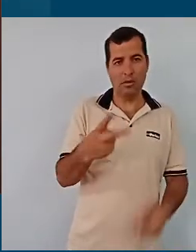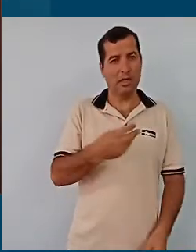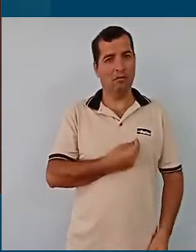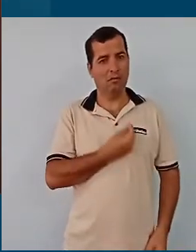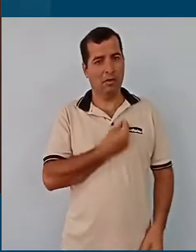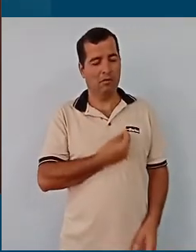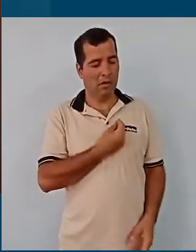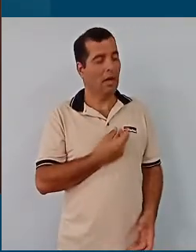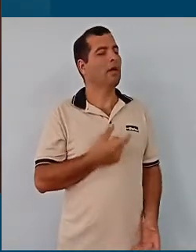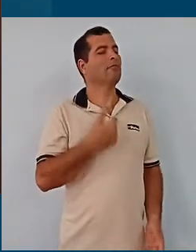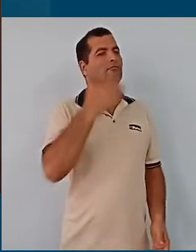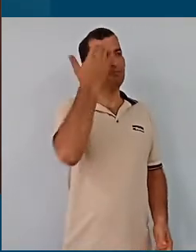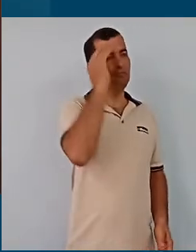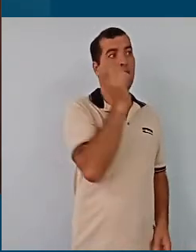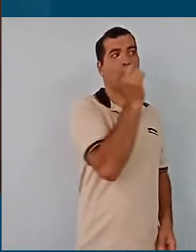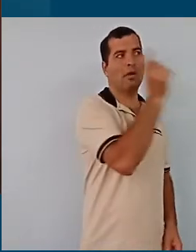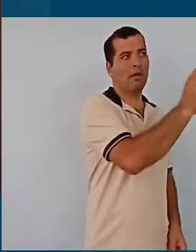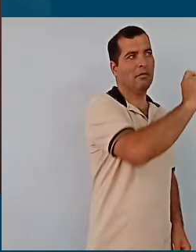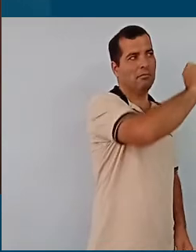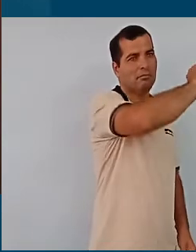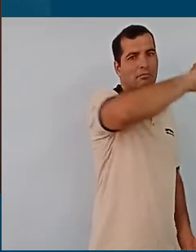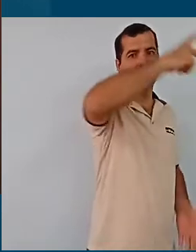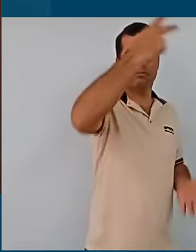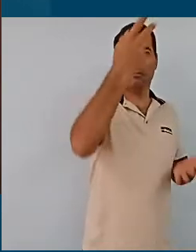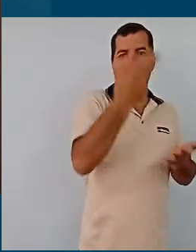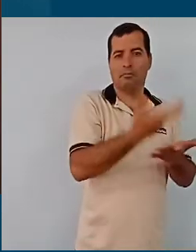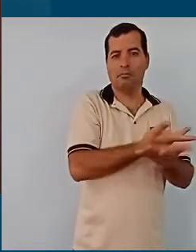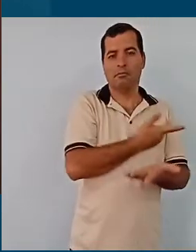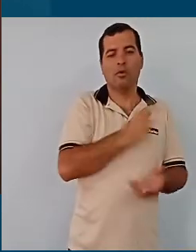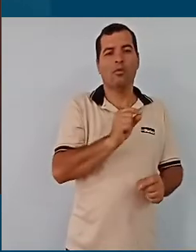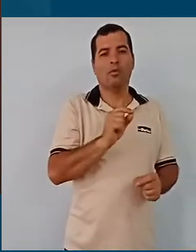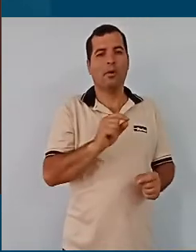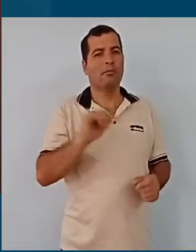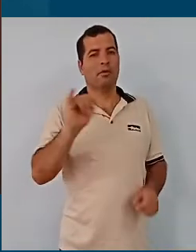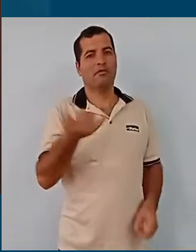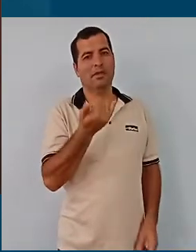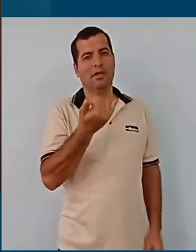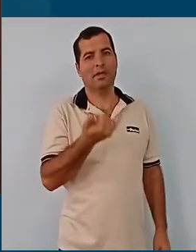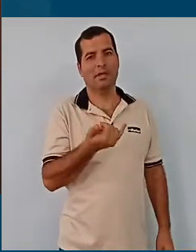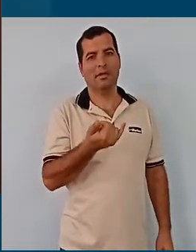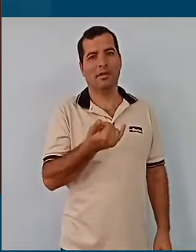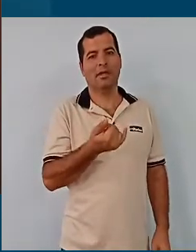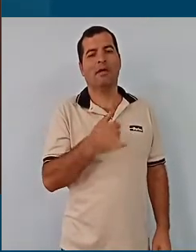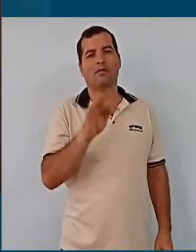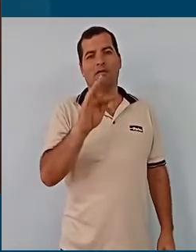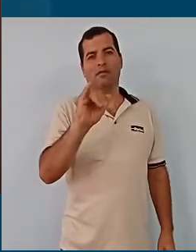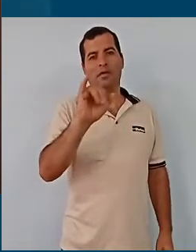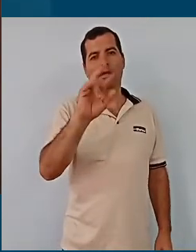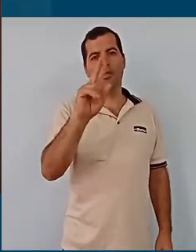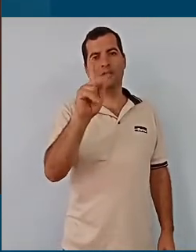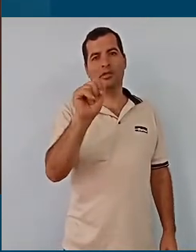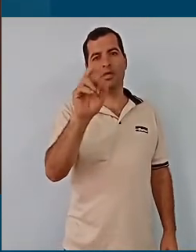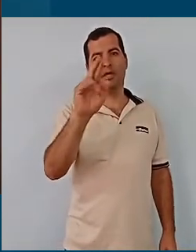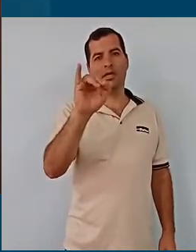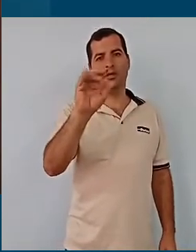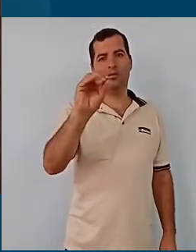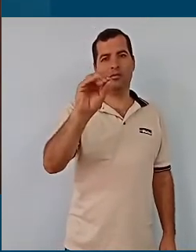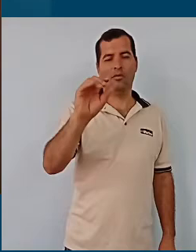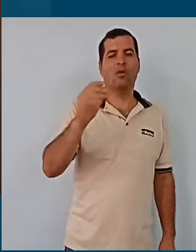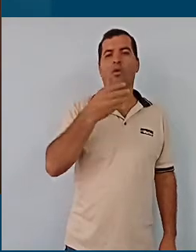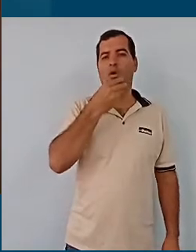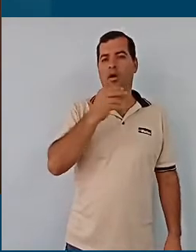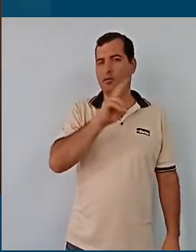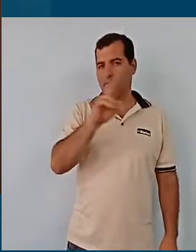vamos constituindo daí um fichário, é uma técnica do Freinet também, utilizada